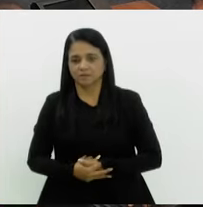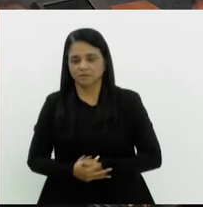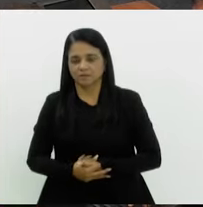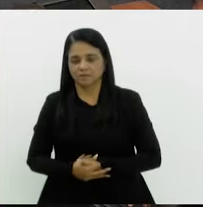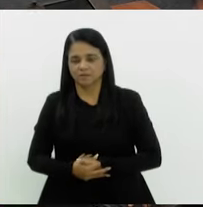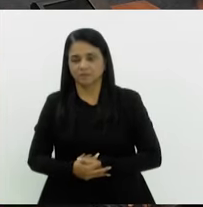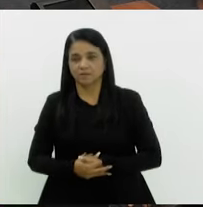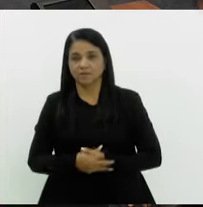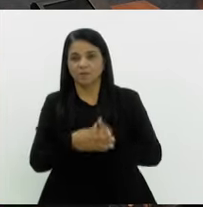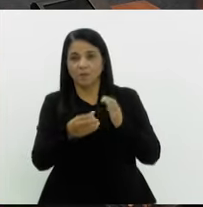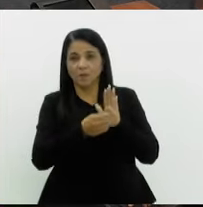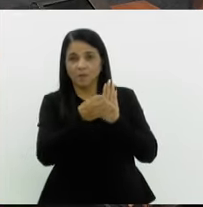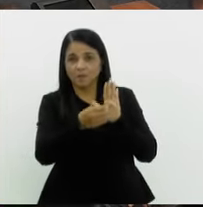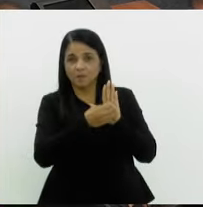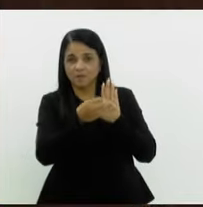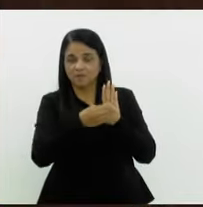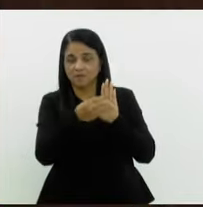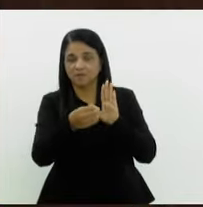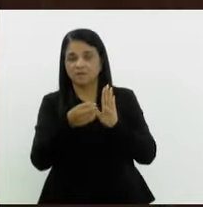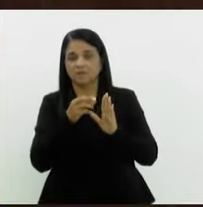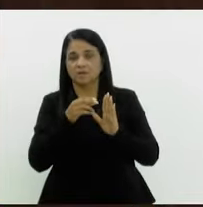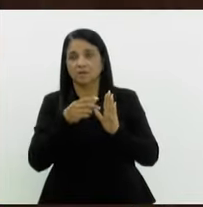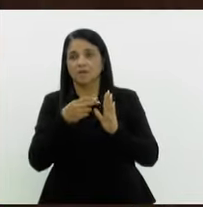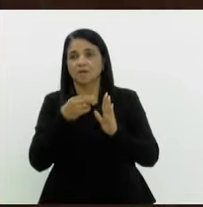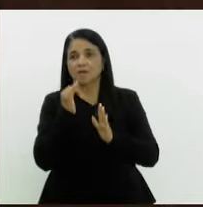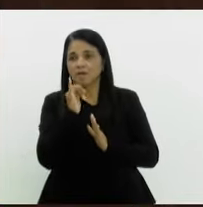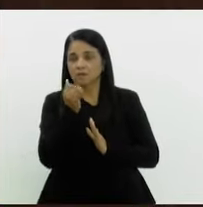É um parecer de relatoria do deputado Rodrigo Amorim.